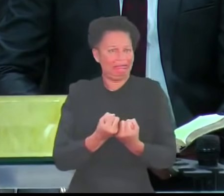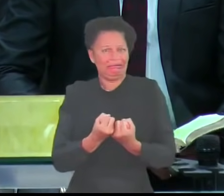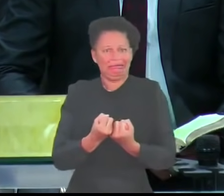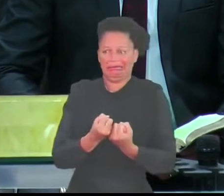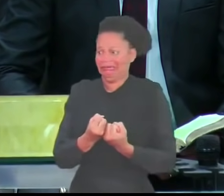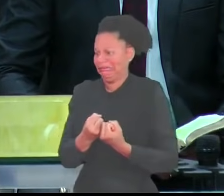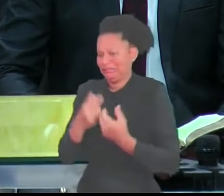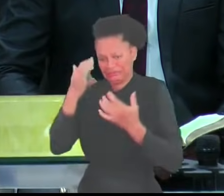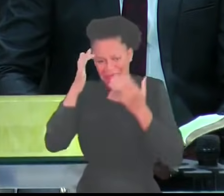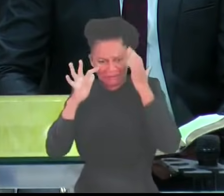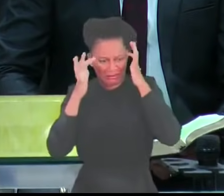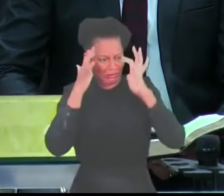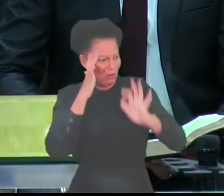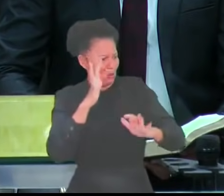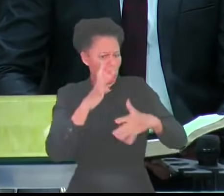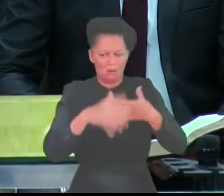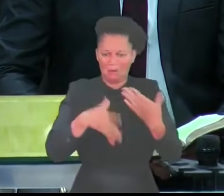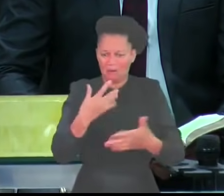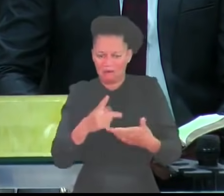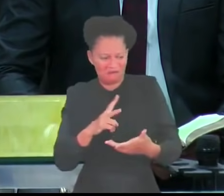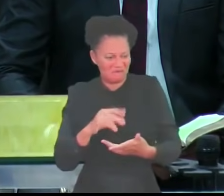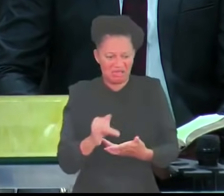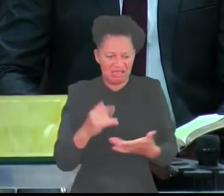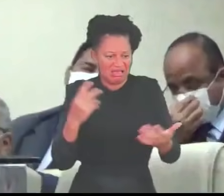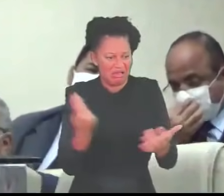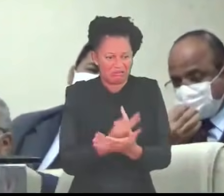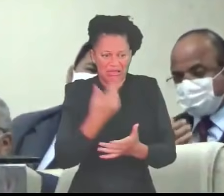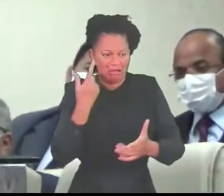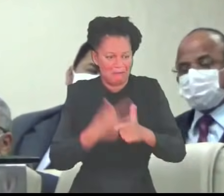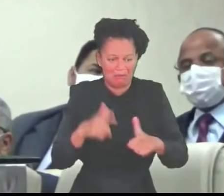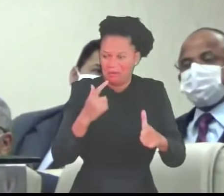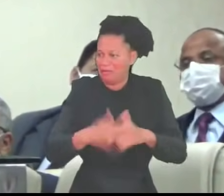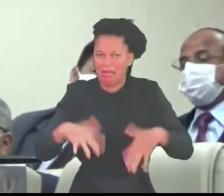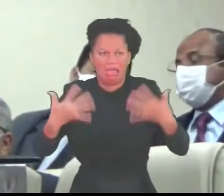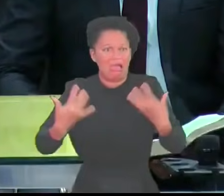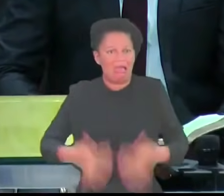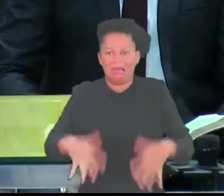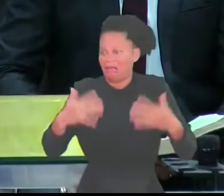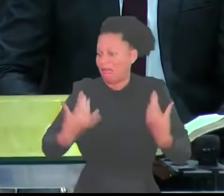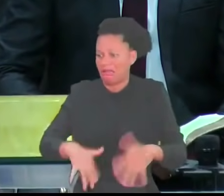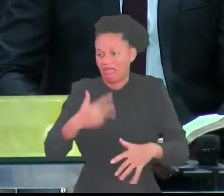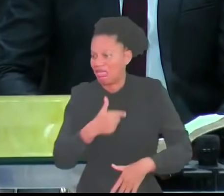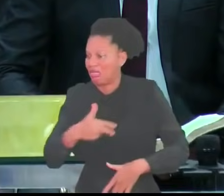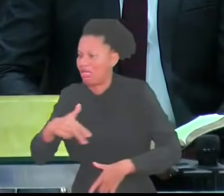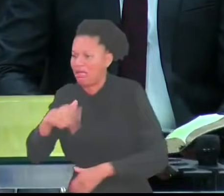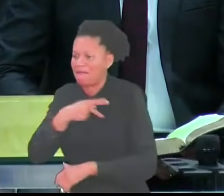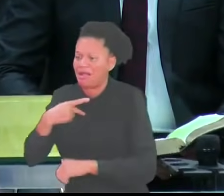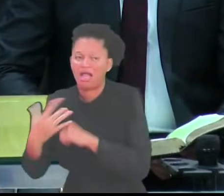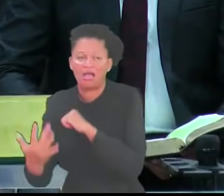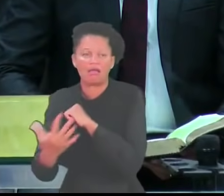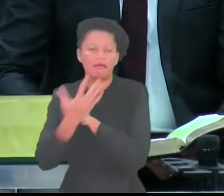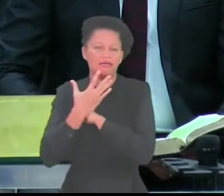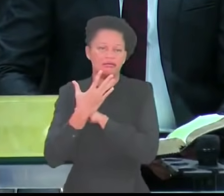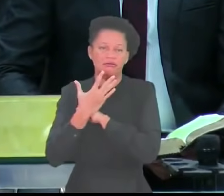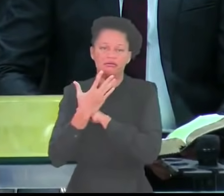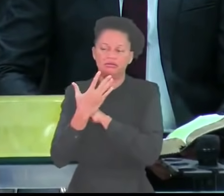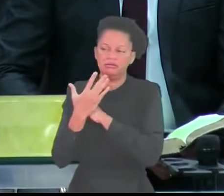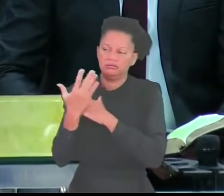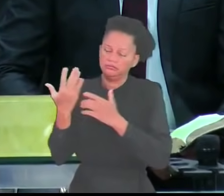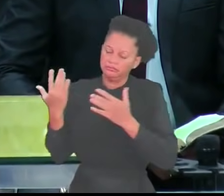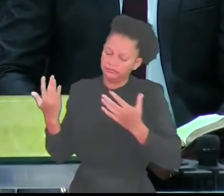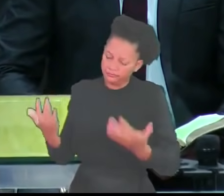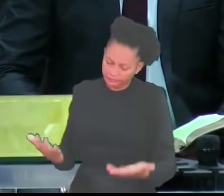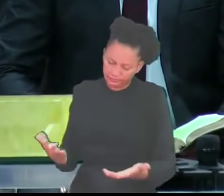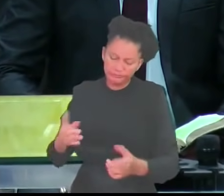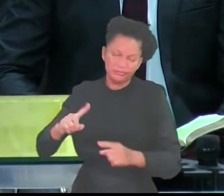linha, sem saber onde é o fim da linha, sem saber onde é o começo, sem saber onde é o fim. Glória a Deus! Aí vem consultar o